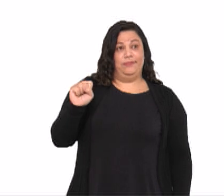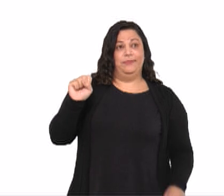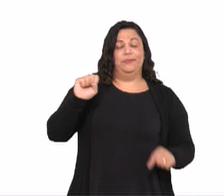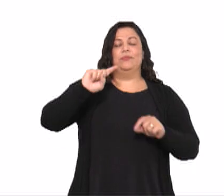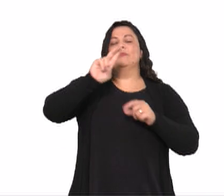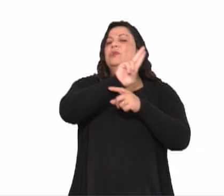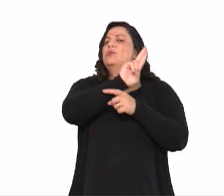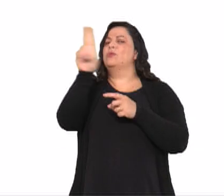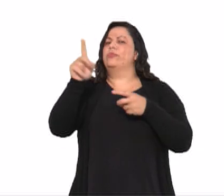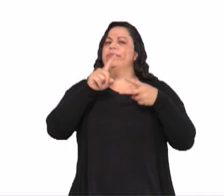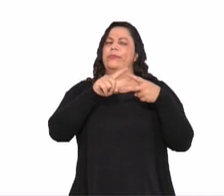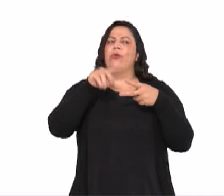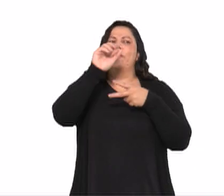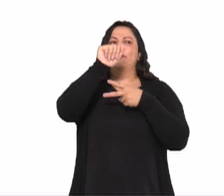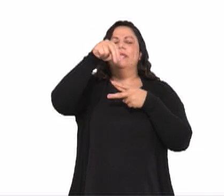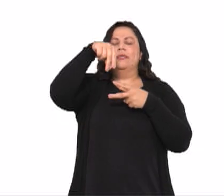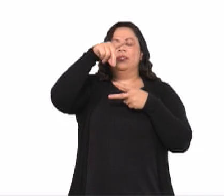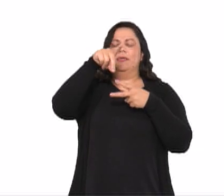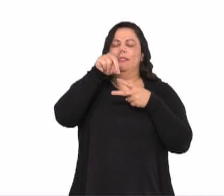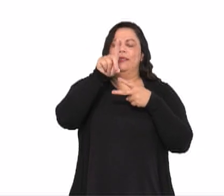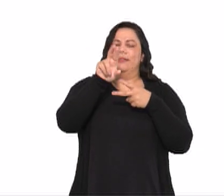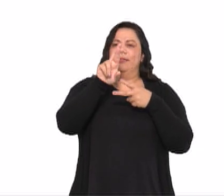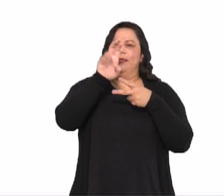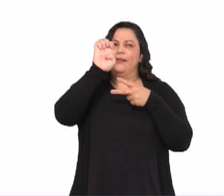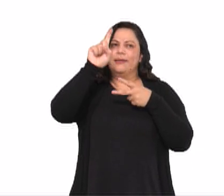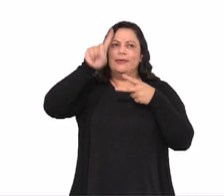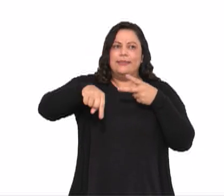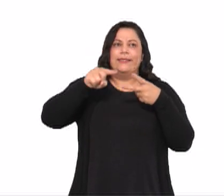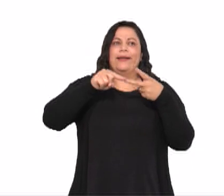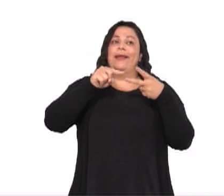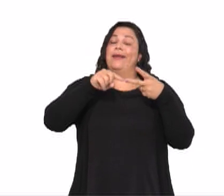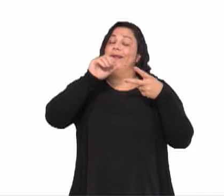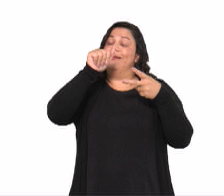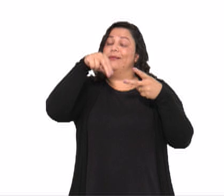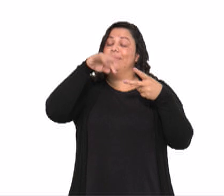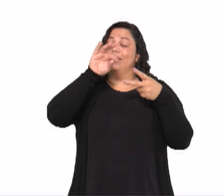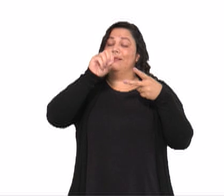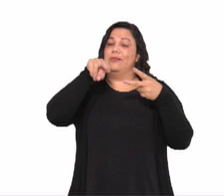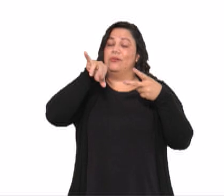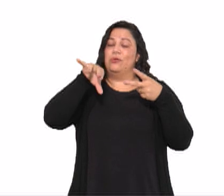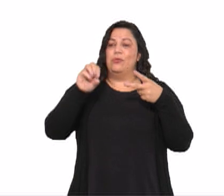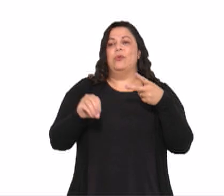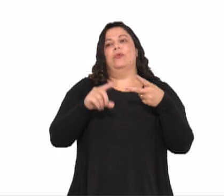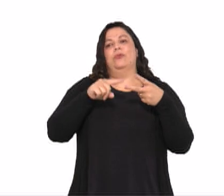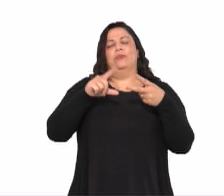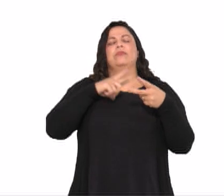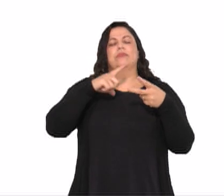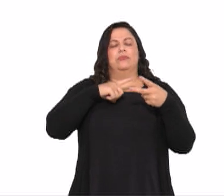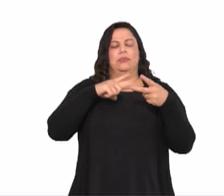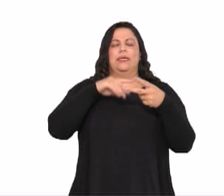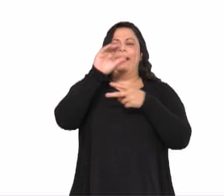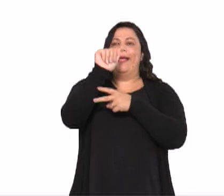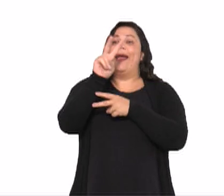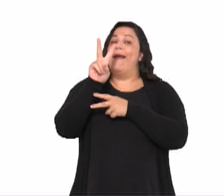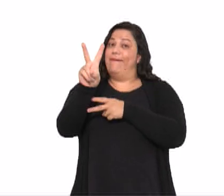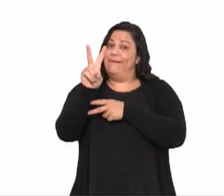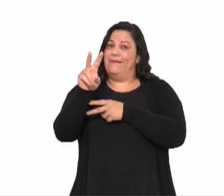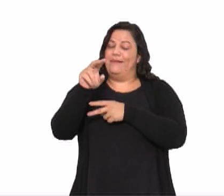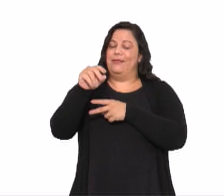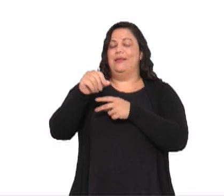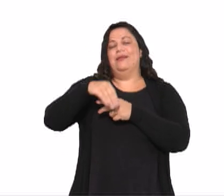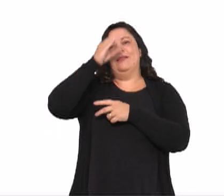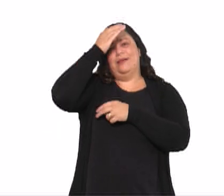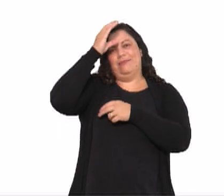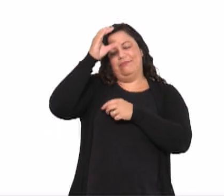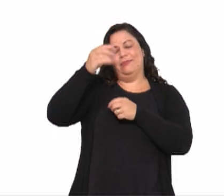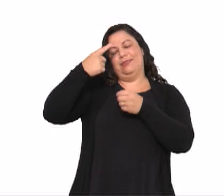até algumas ruas e avenidas aí pelas cidades do Paraná que levam esse nome, Engenheiros Rebouças. Então, ela